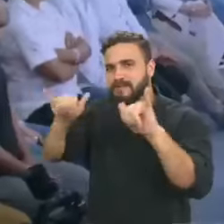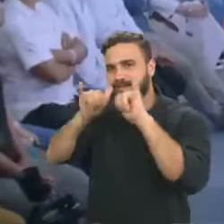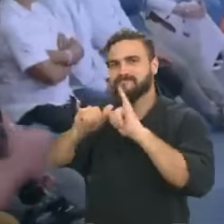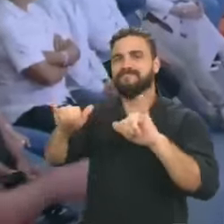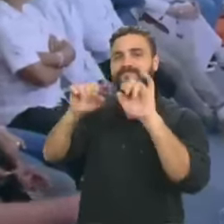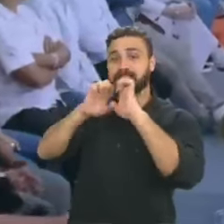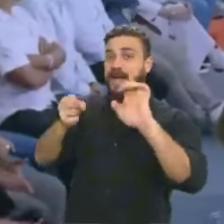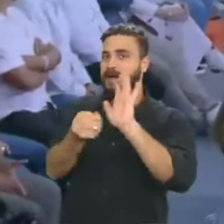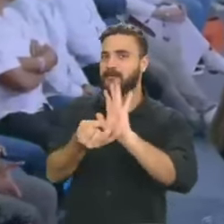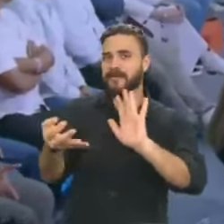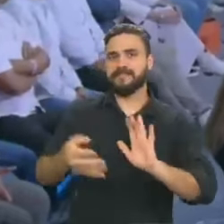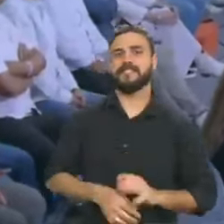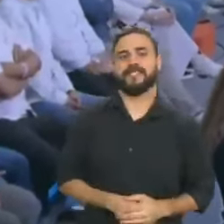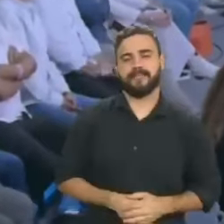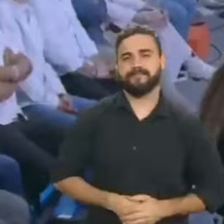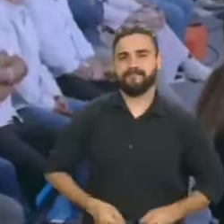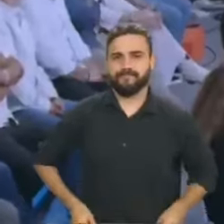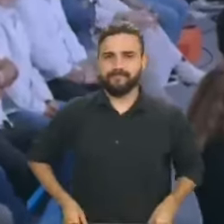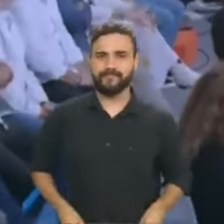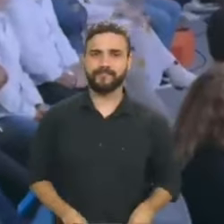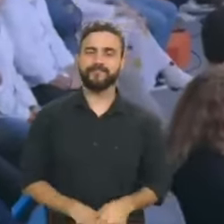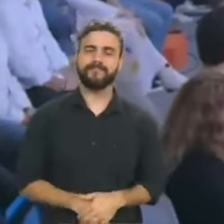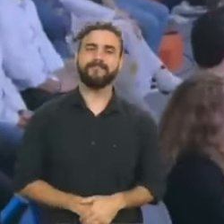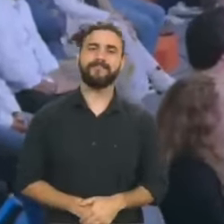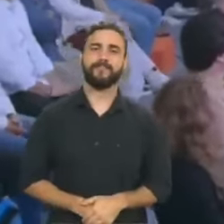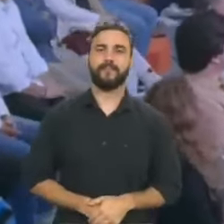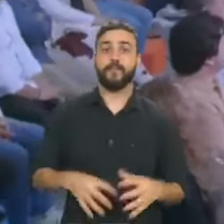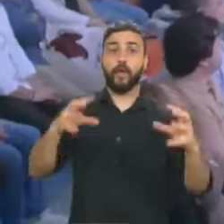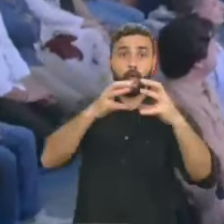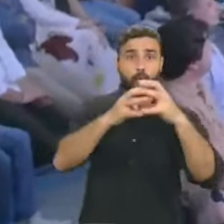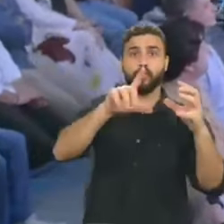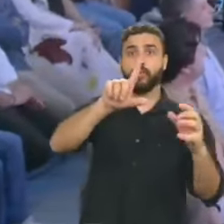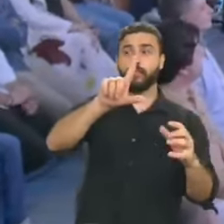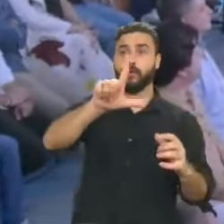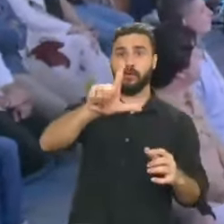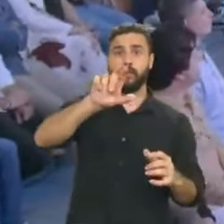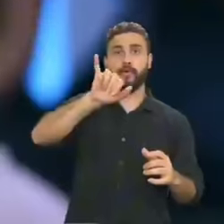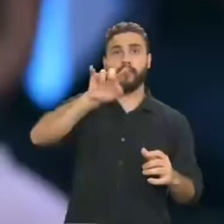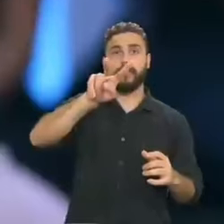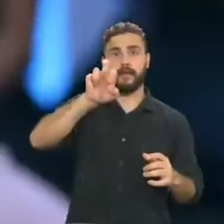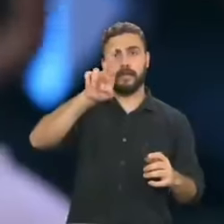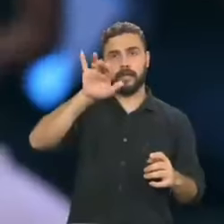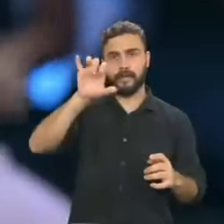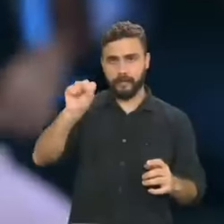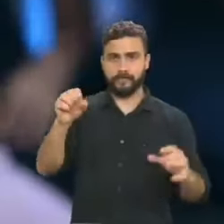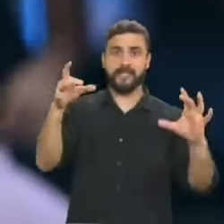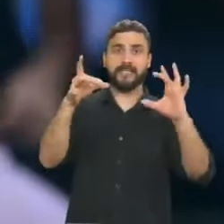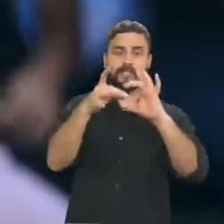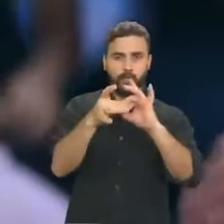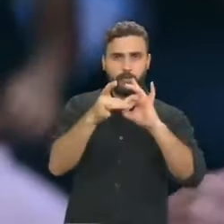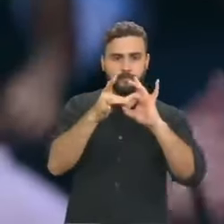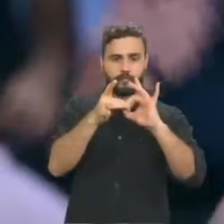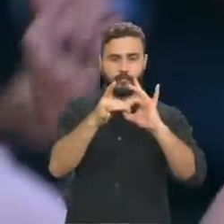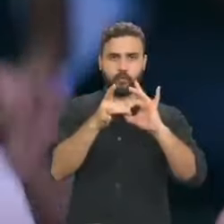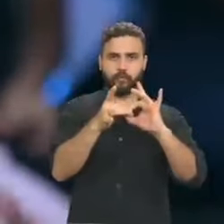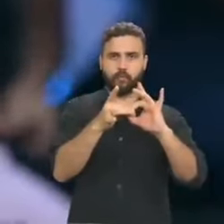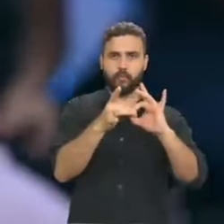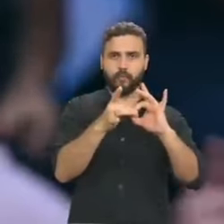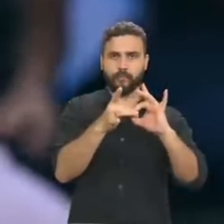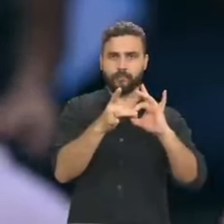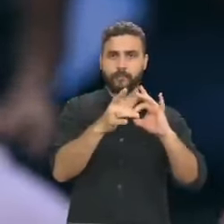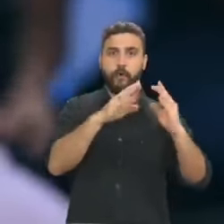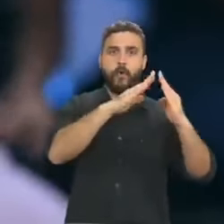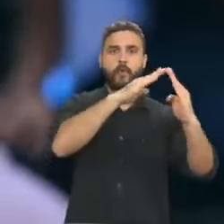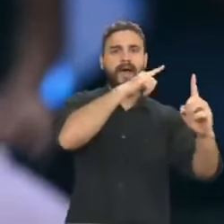os projetos que o Livres realiza, porque, na verdade, o Livres ele realiza missões em parceria com e para fortalecer a